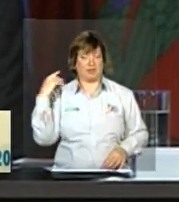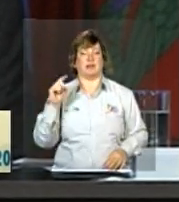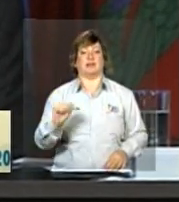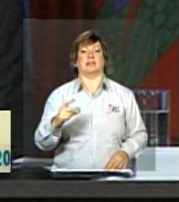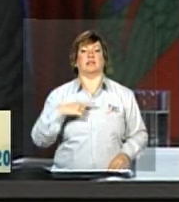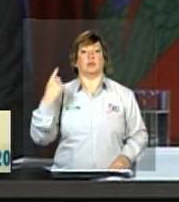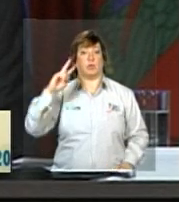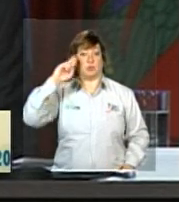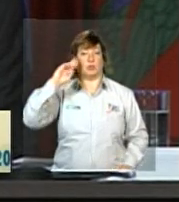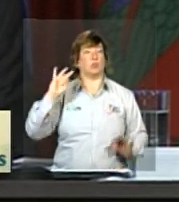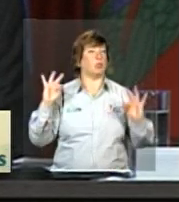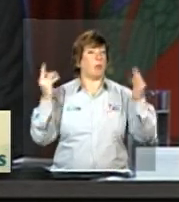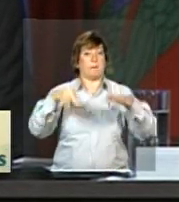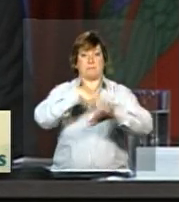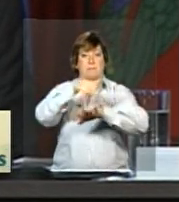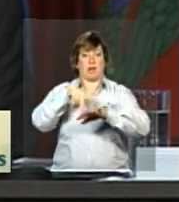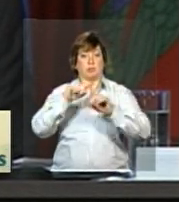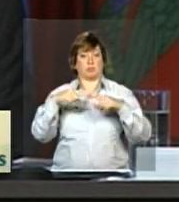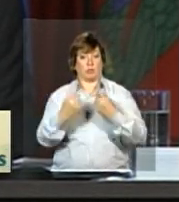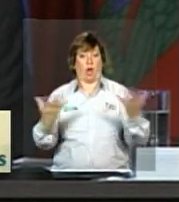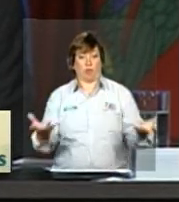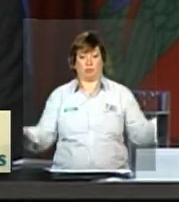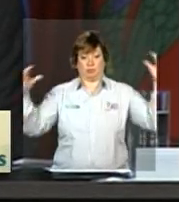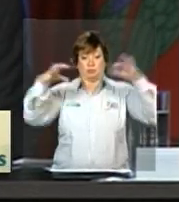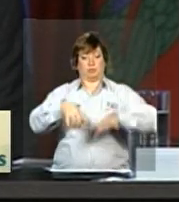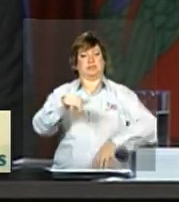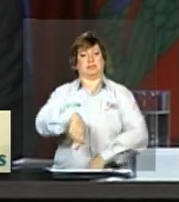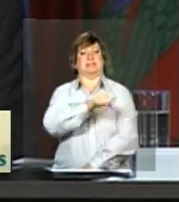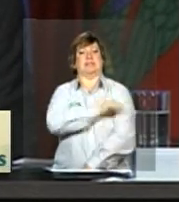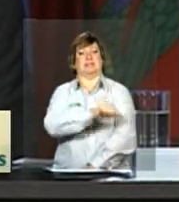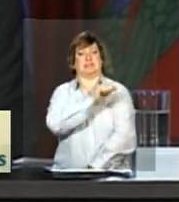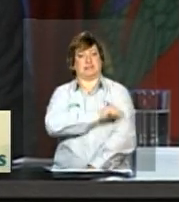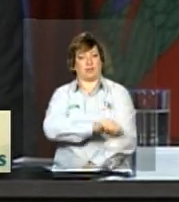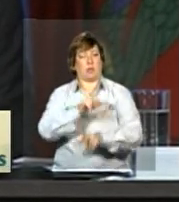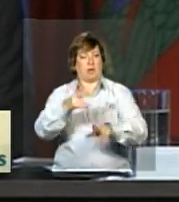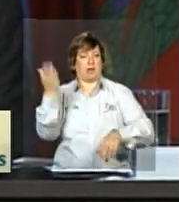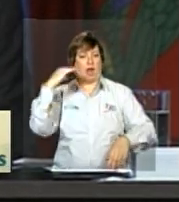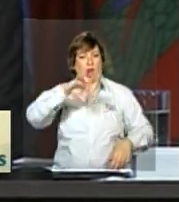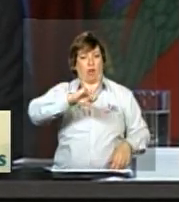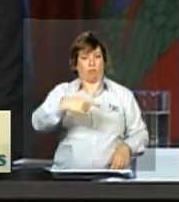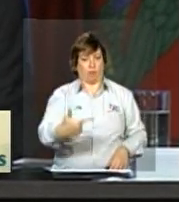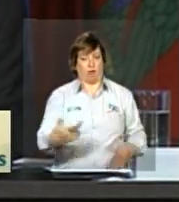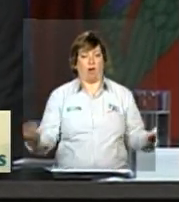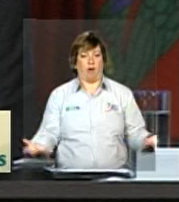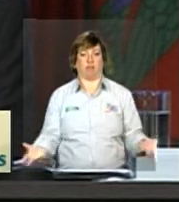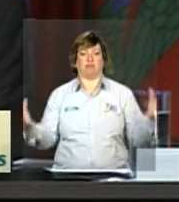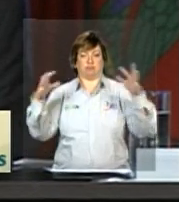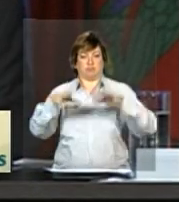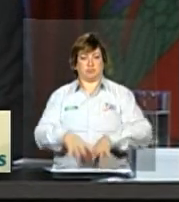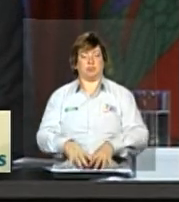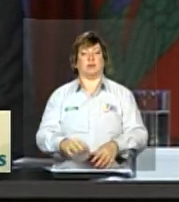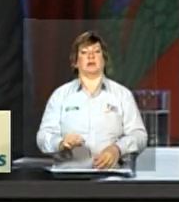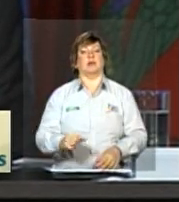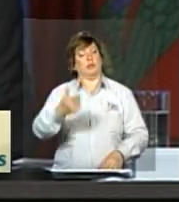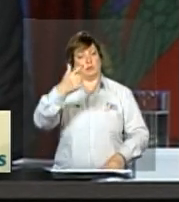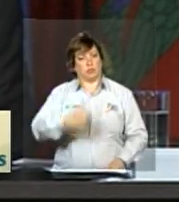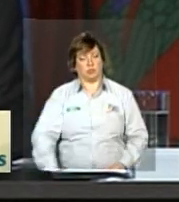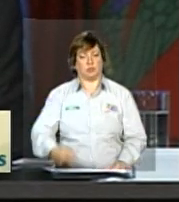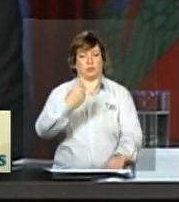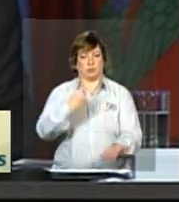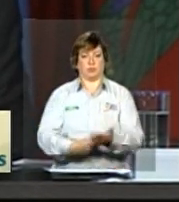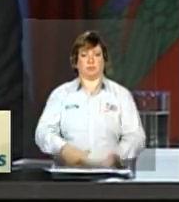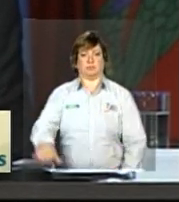líderes de todos os países do mundo reúnem-se hoje no Rio de Janeiro para reafirmar em uníssono seu compromisso político